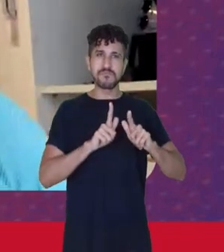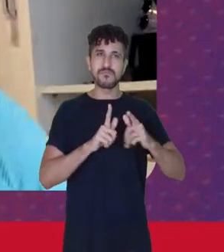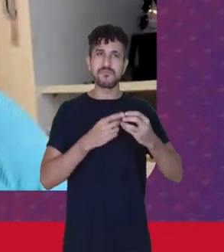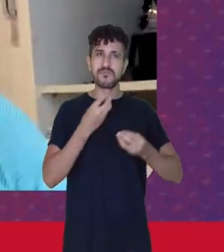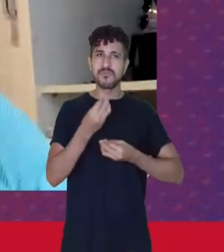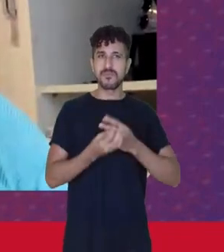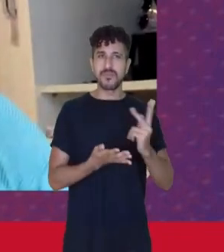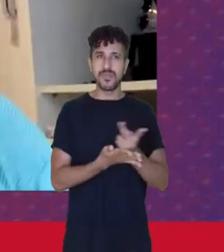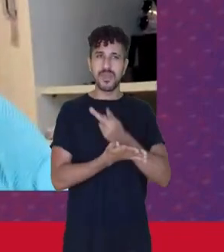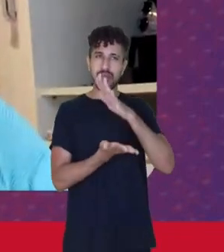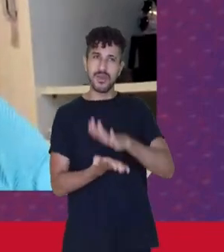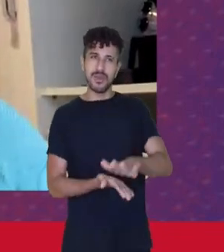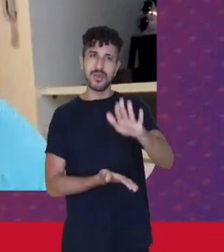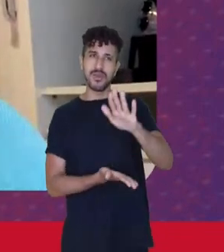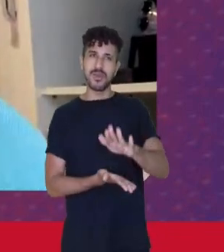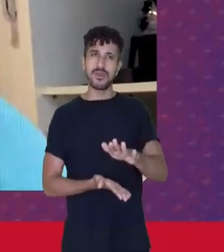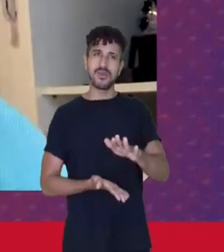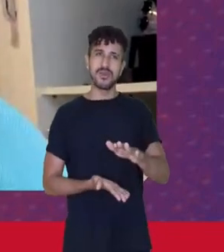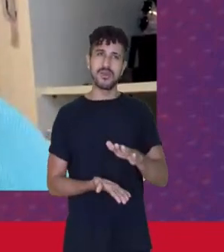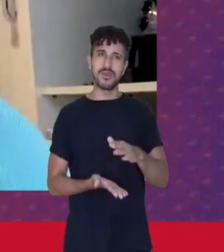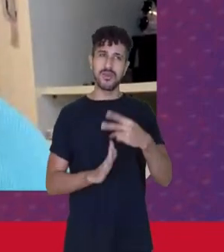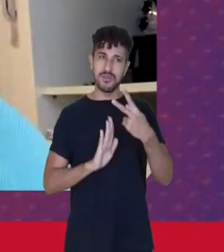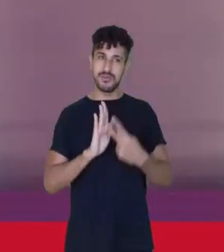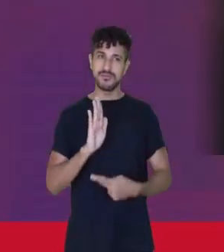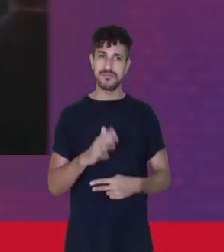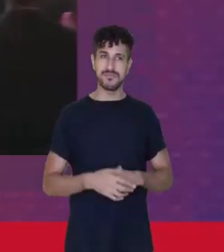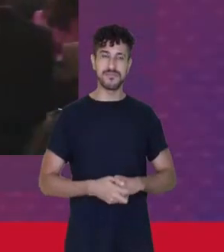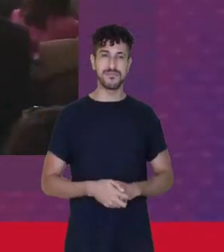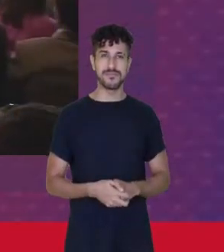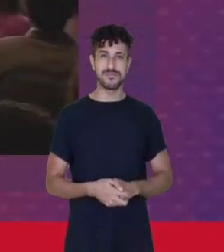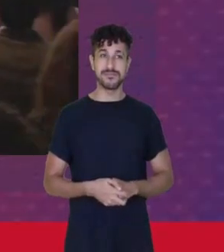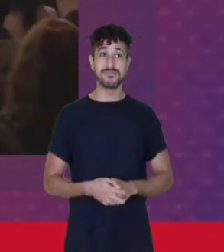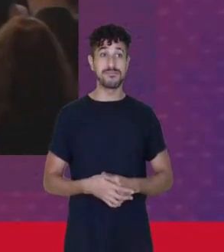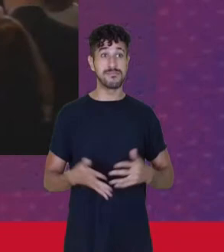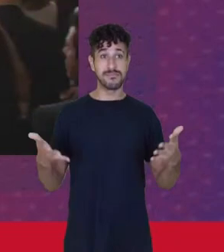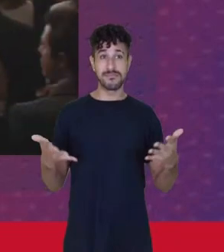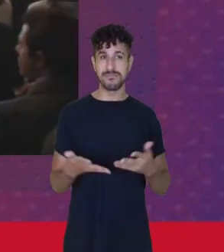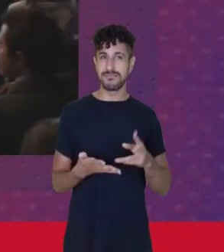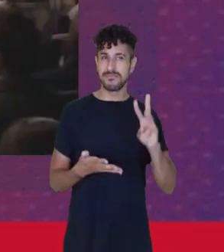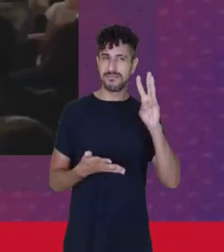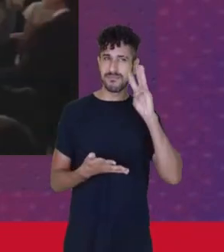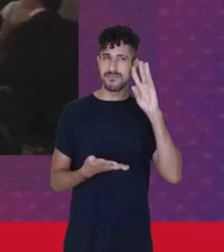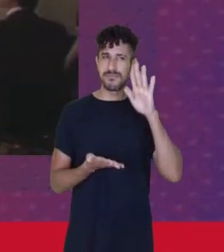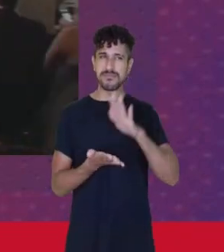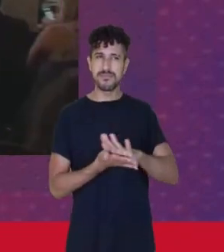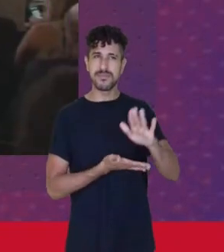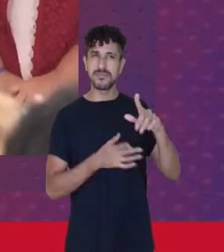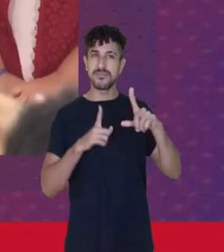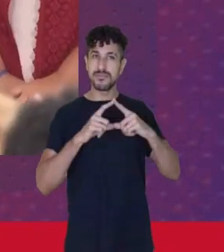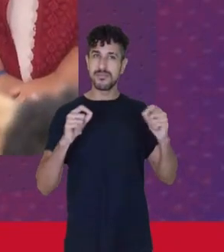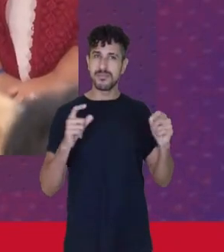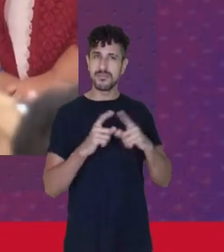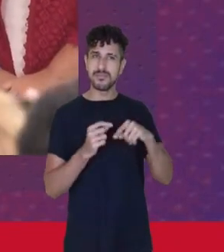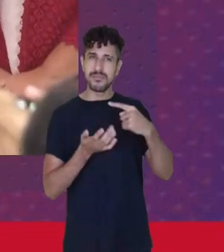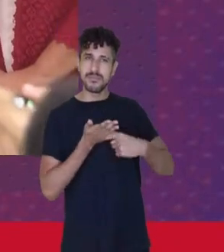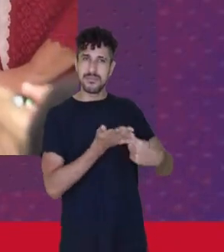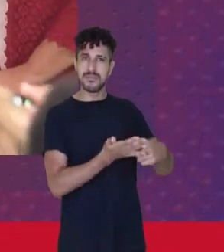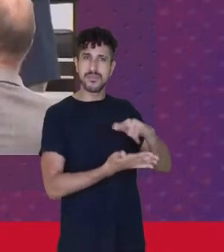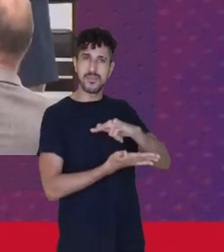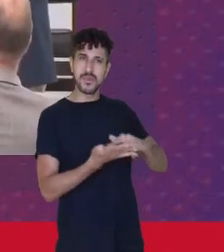de lançamento do programa. Nesta terça-feira foi lançado em Brasília um pacto